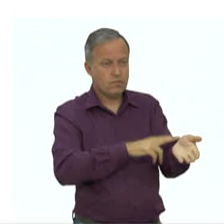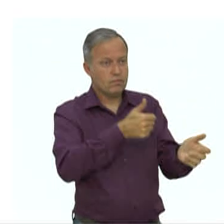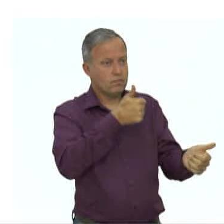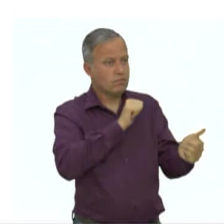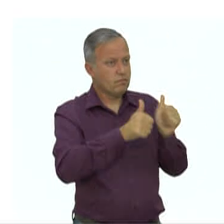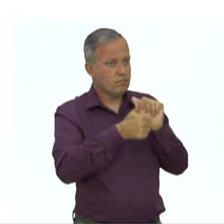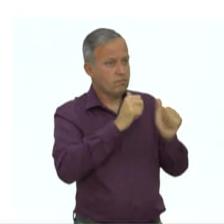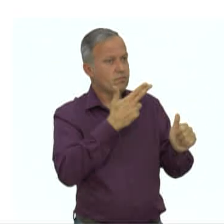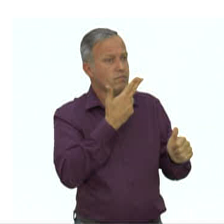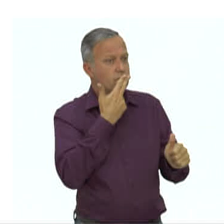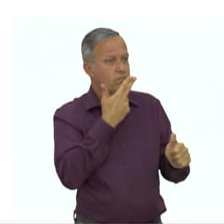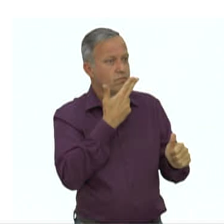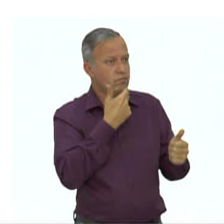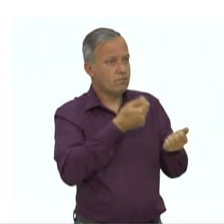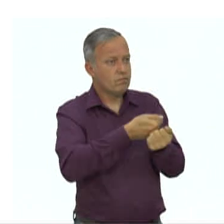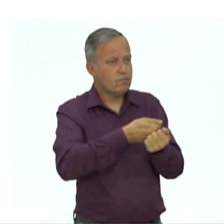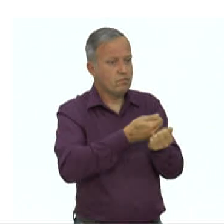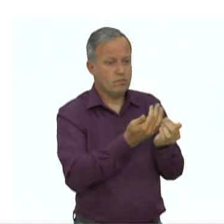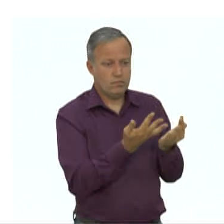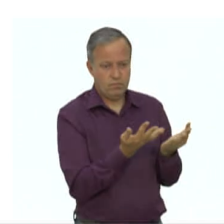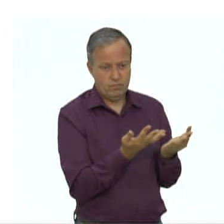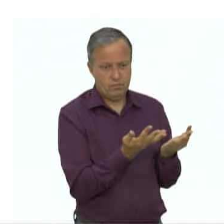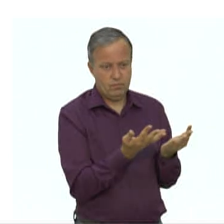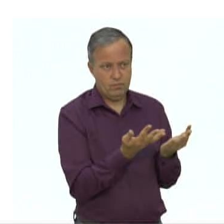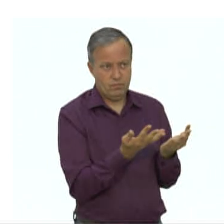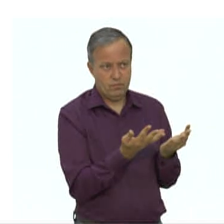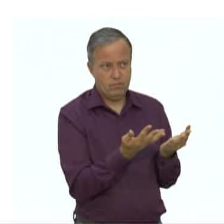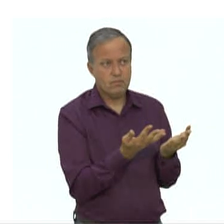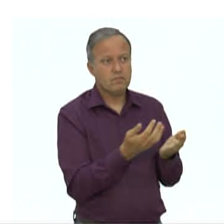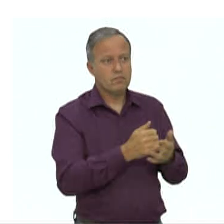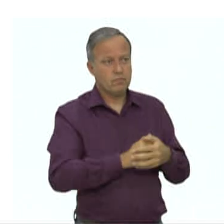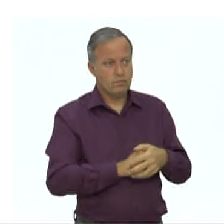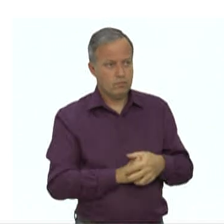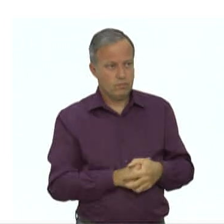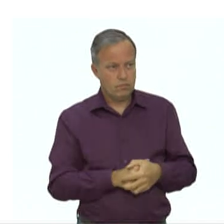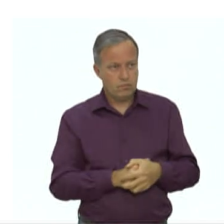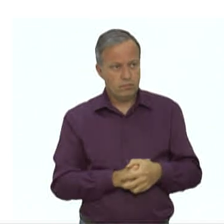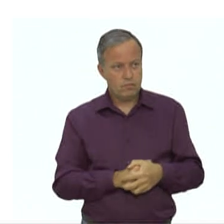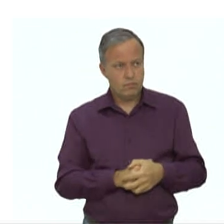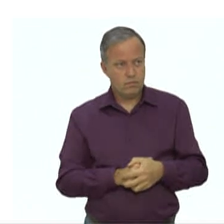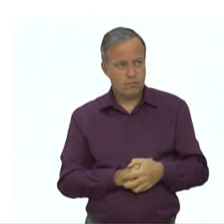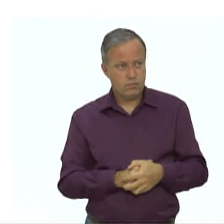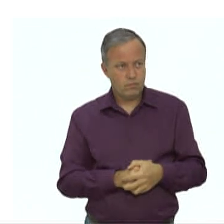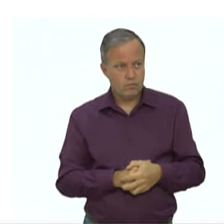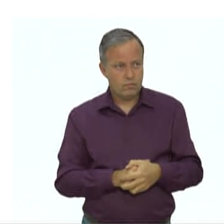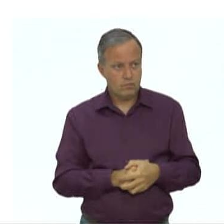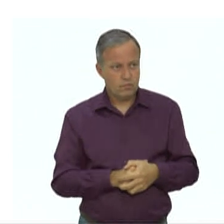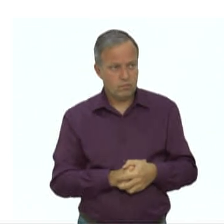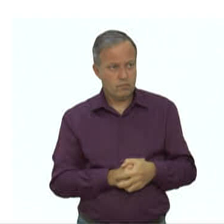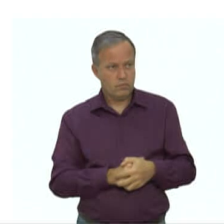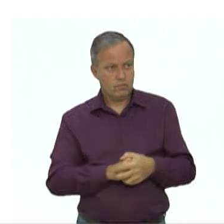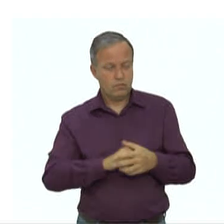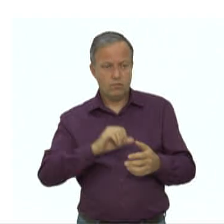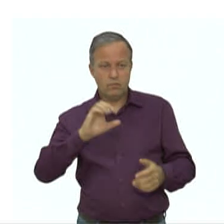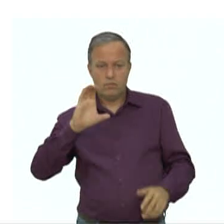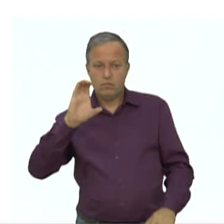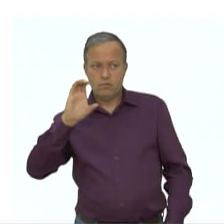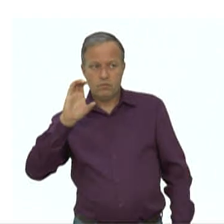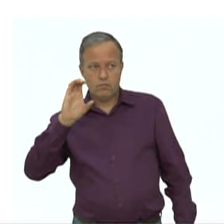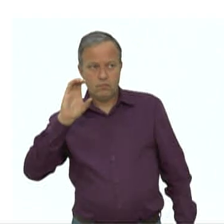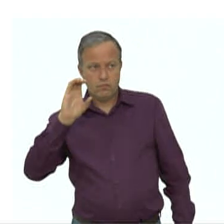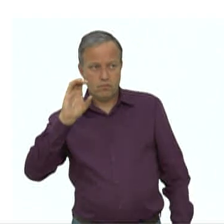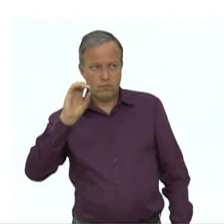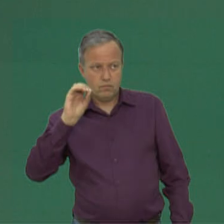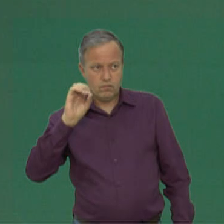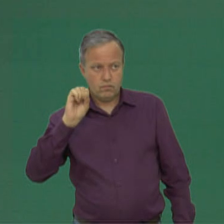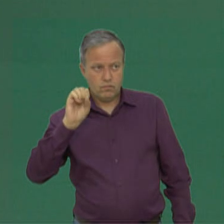beber, fumar y jugar. ¿Né? Lembrando aquí que a palabra costume é uma